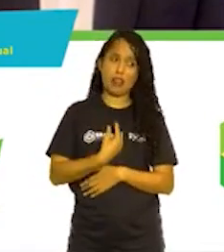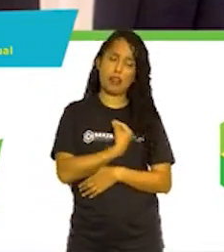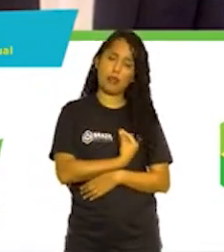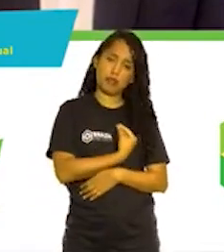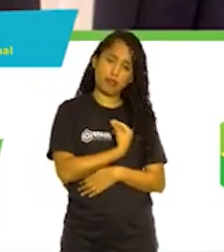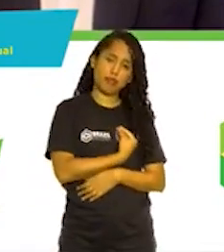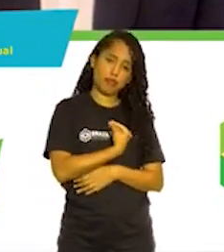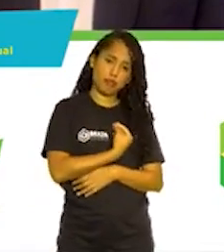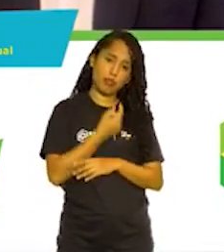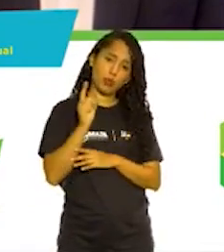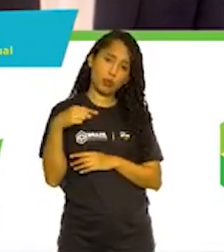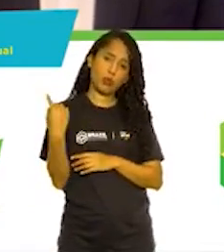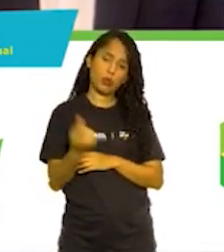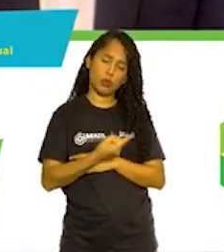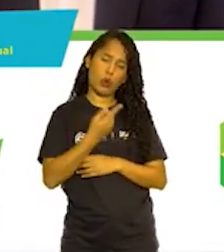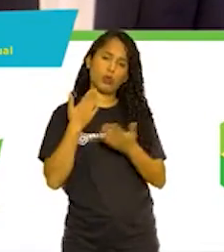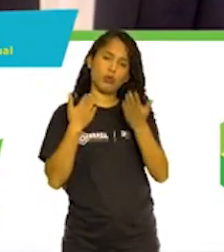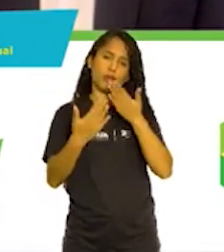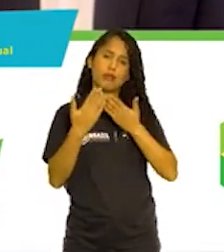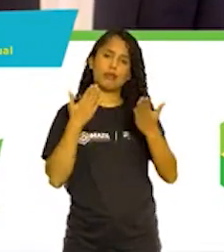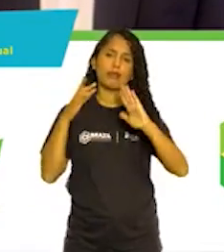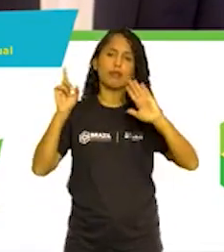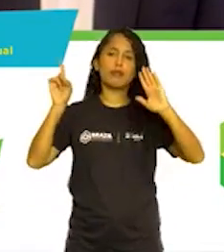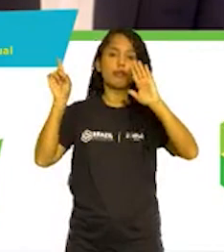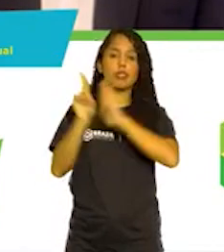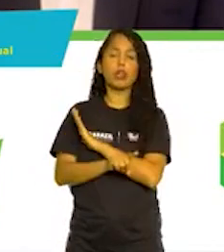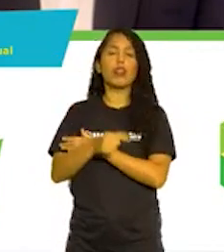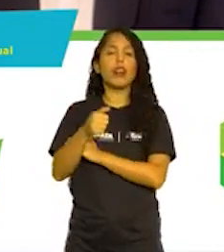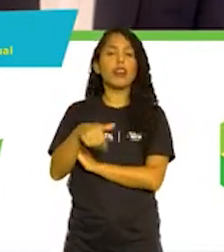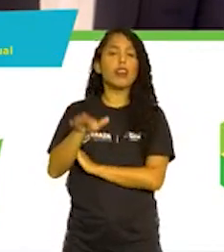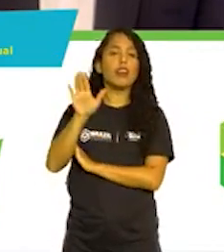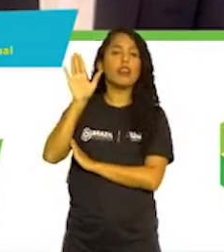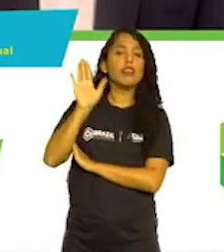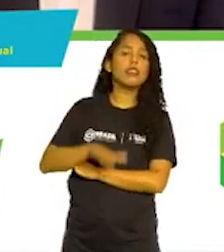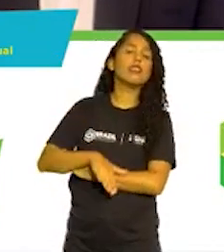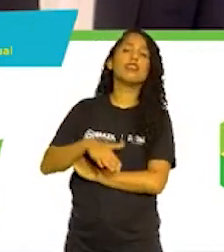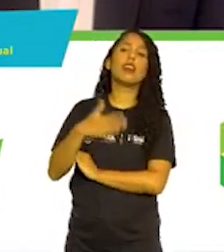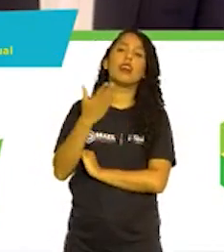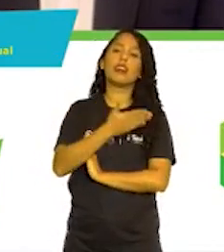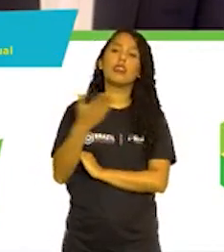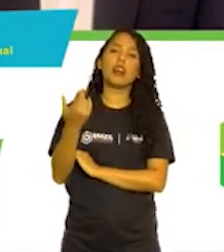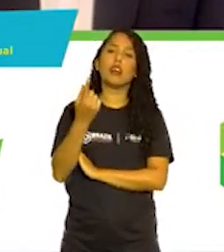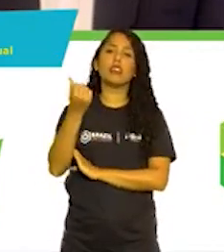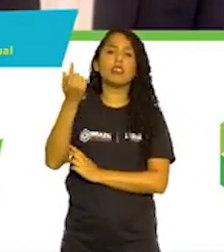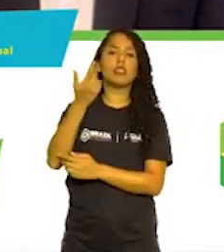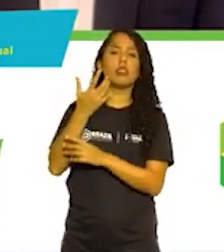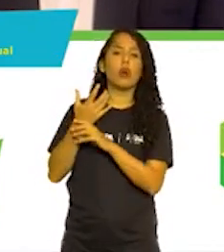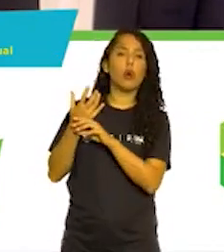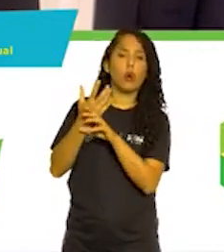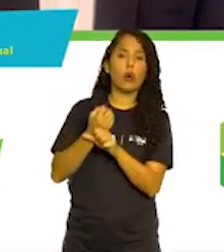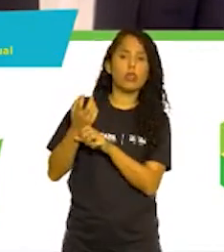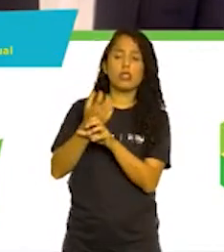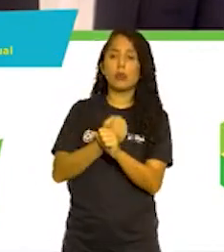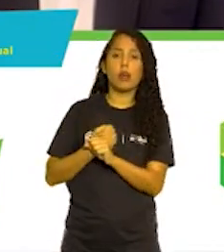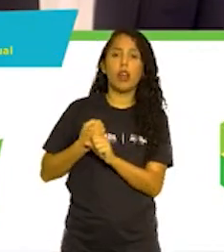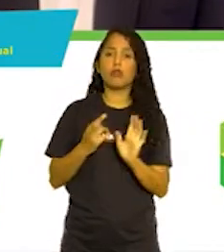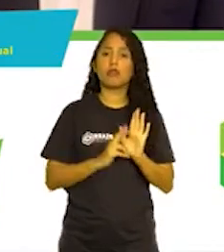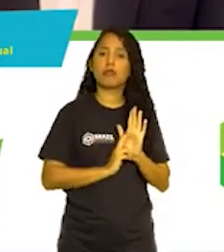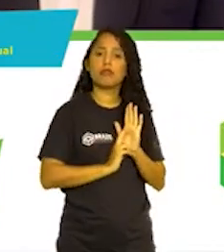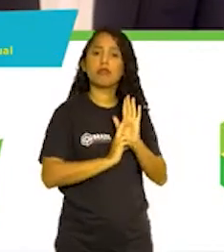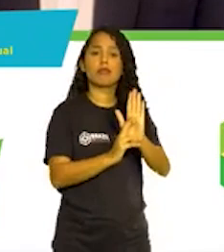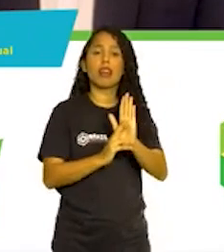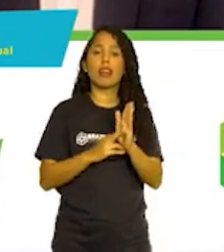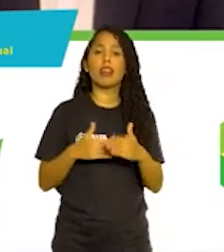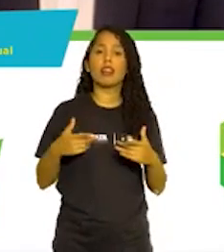participação na nossa conversa perguntando, então, quem esse orçamento efetivamente representa e a